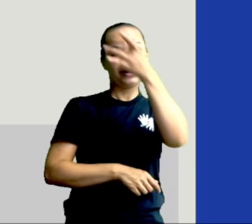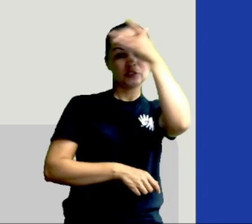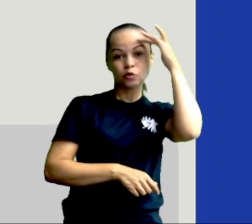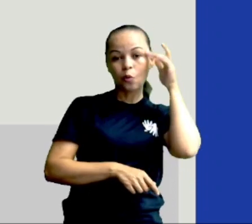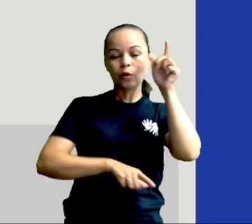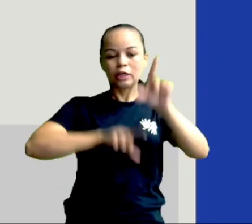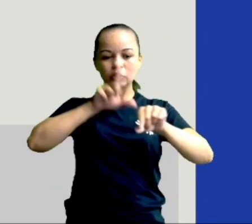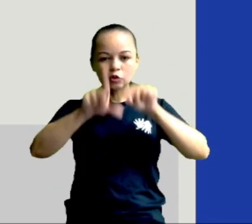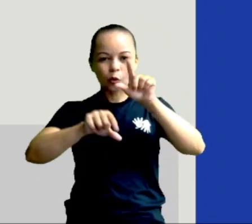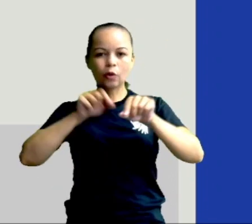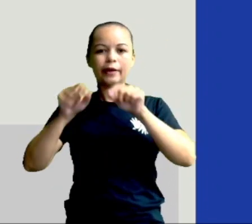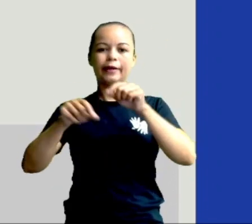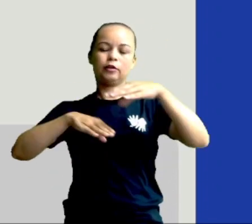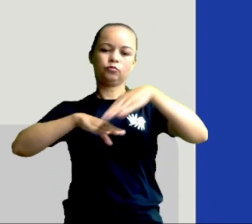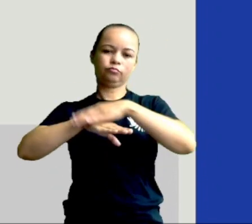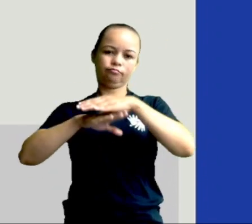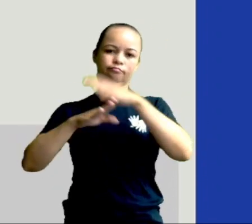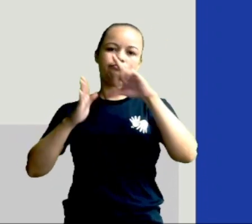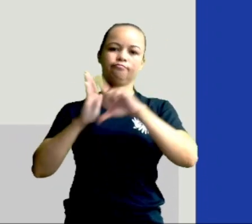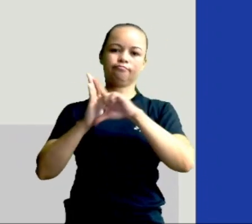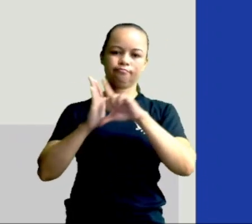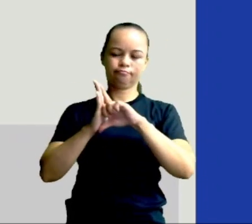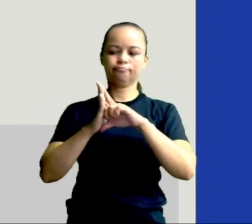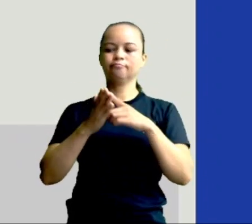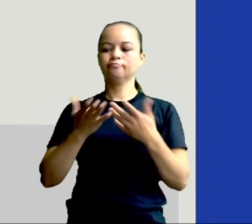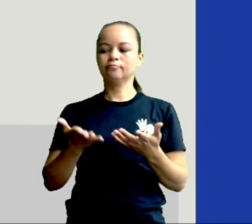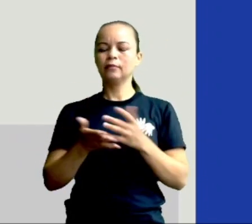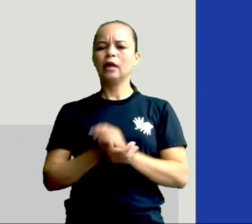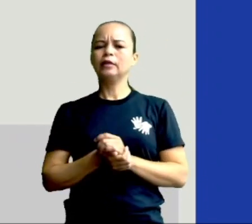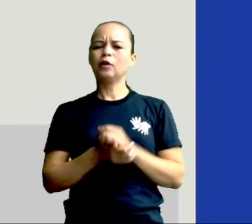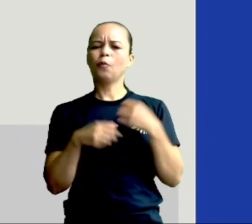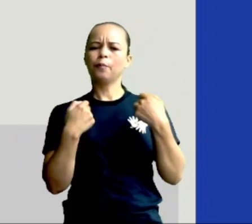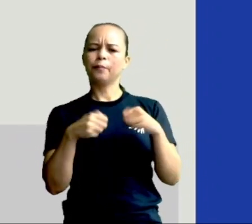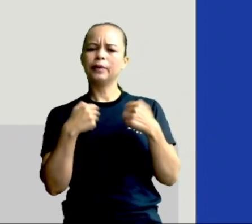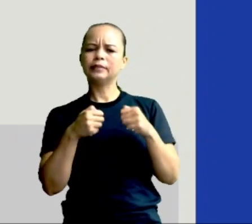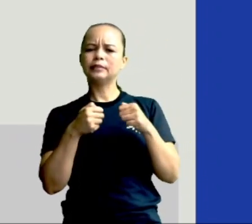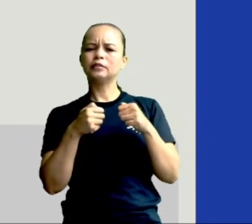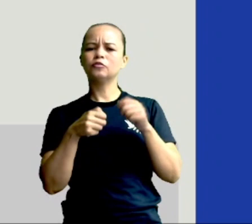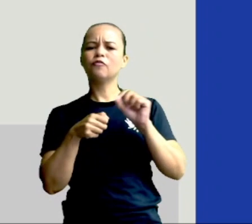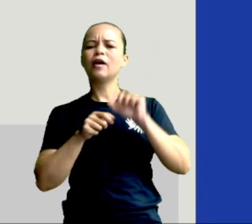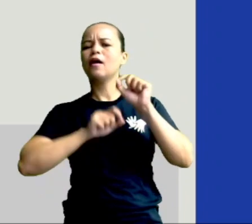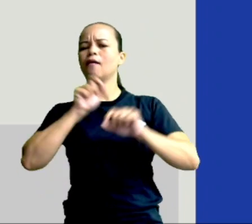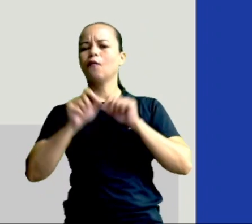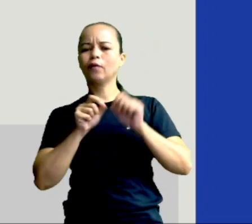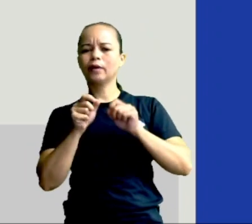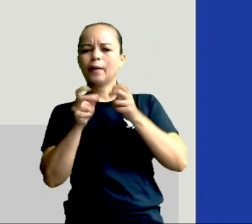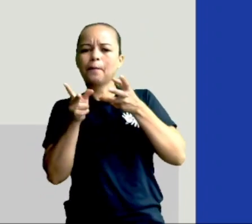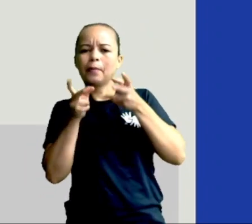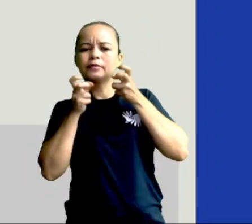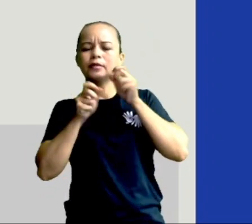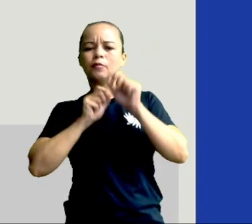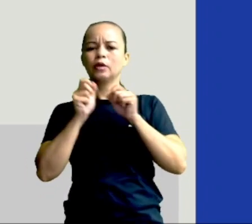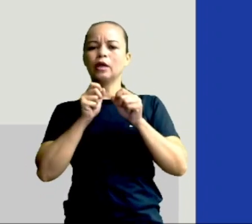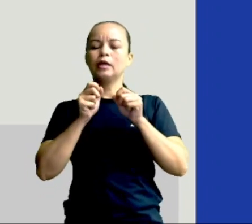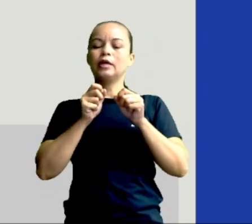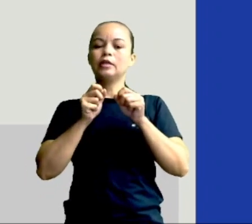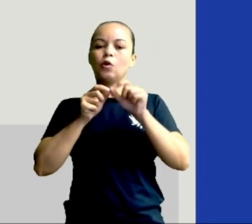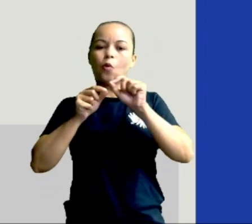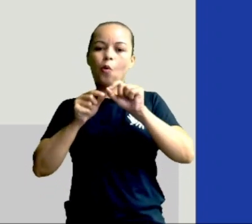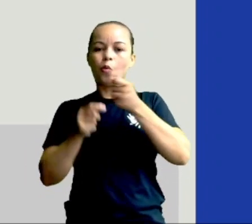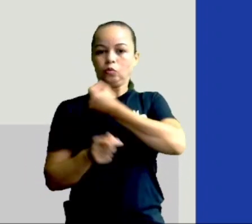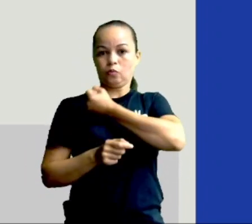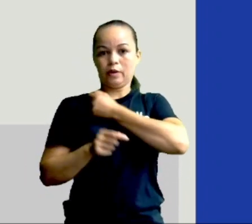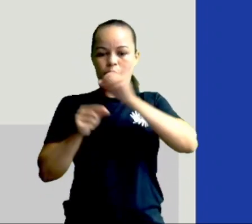de sapatos. Então vamos agora perceber o que é que eu preciso fazer. Vamos colocar isso aí em ordem